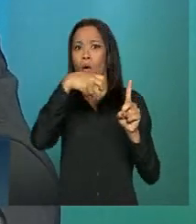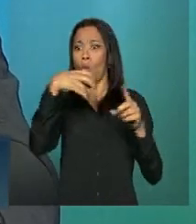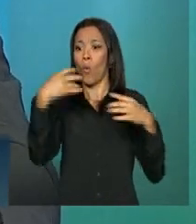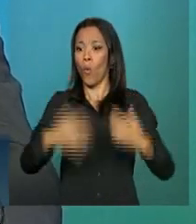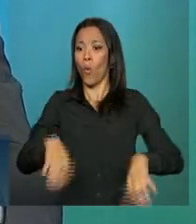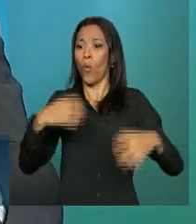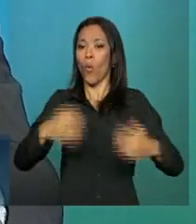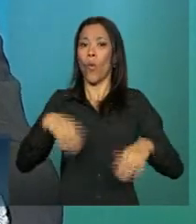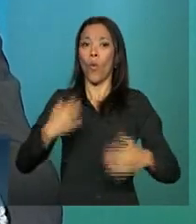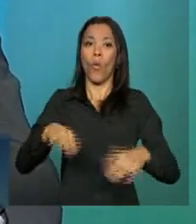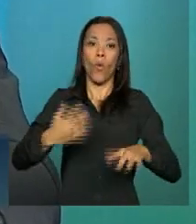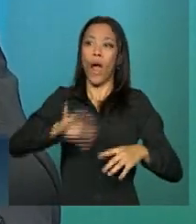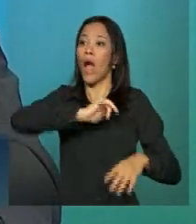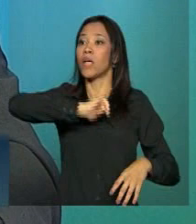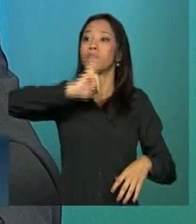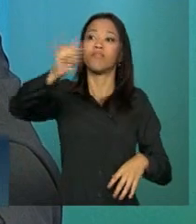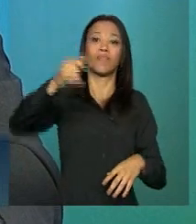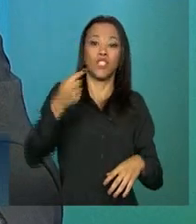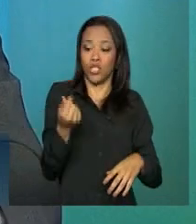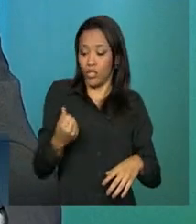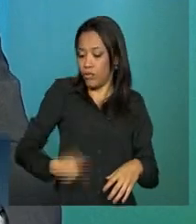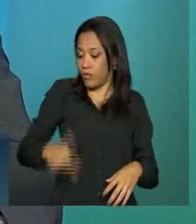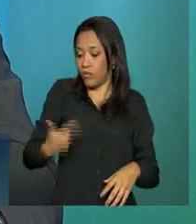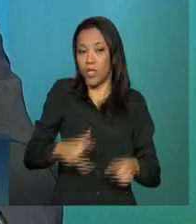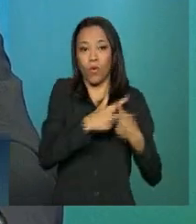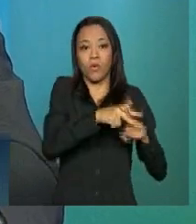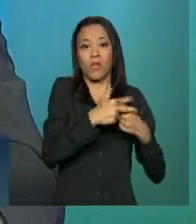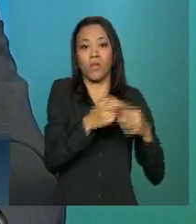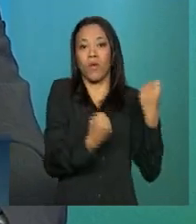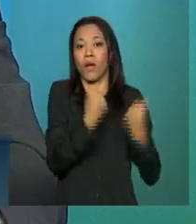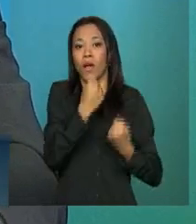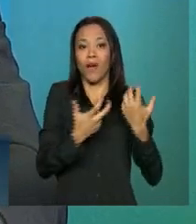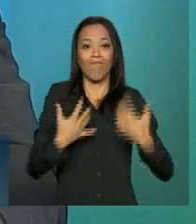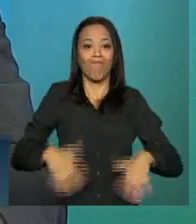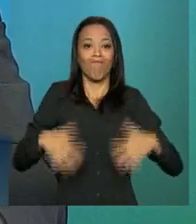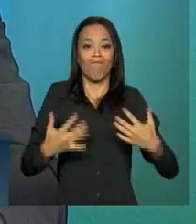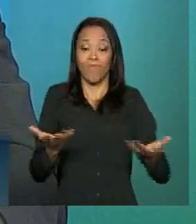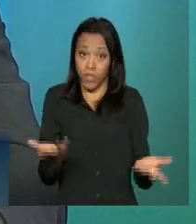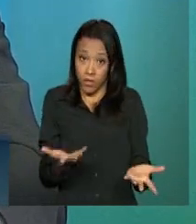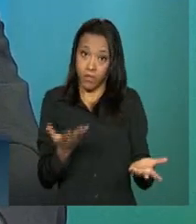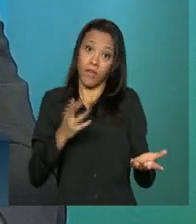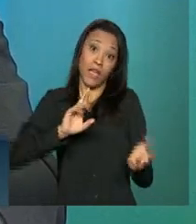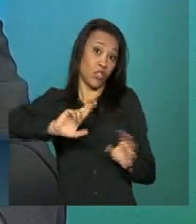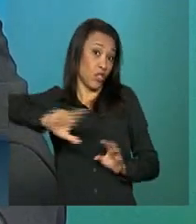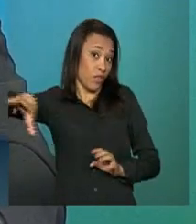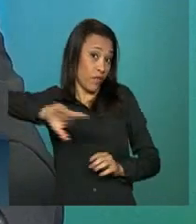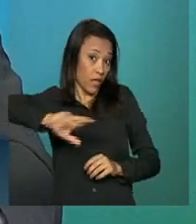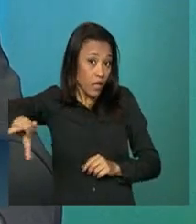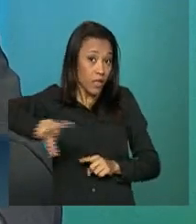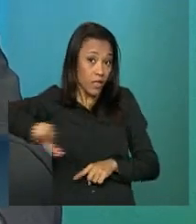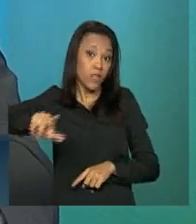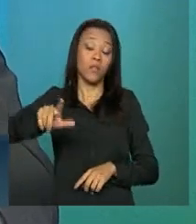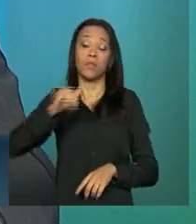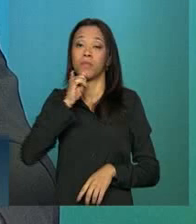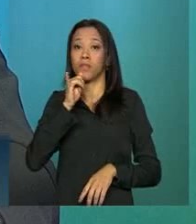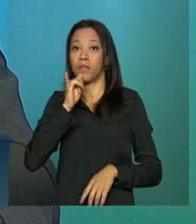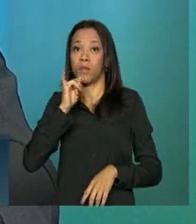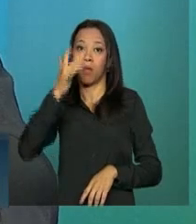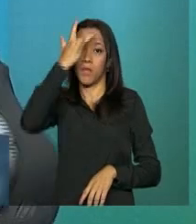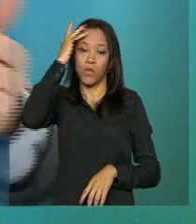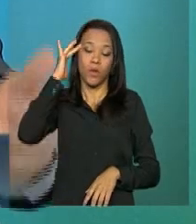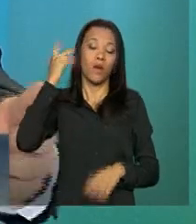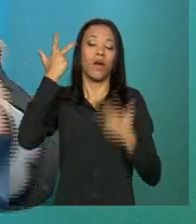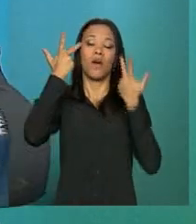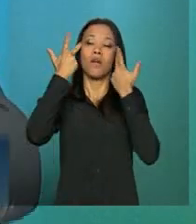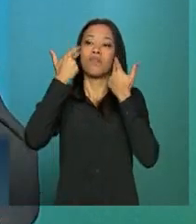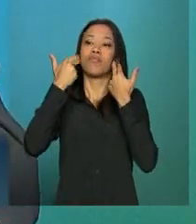porque, de repente, é uma despesa, você não tem como consertar, etc. e tal. Uma coisa completamente diferente é você ter a tranquilidade